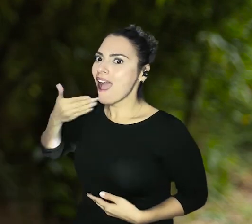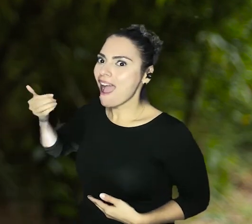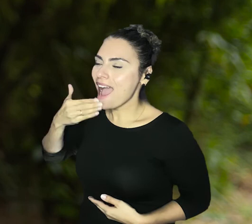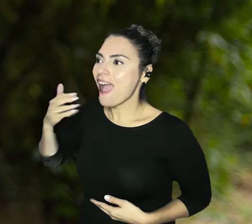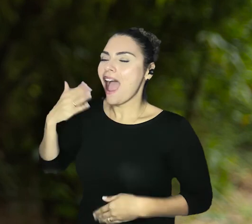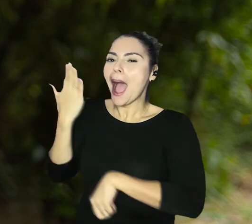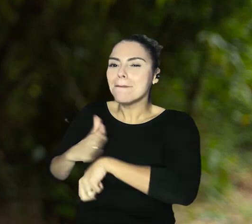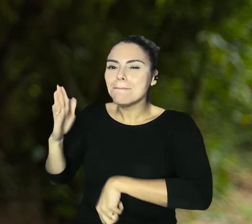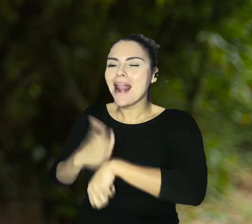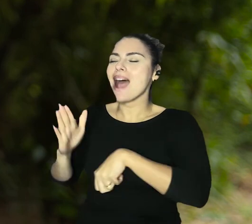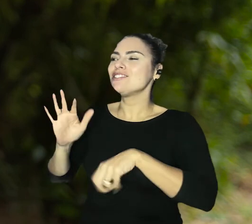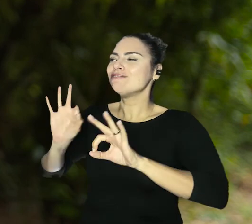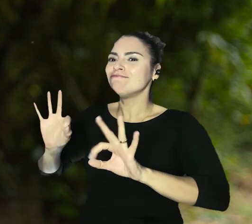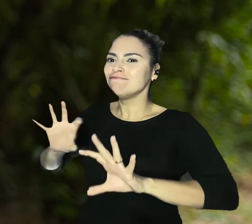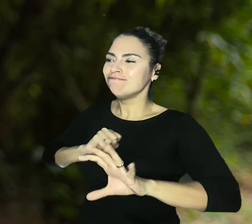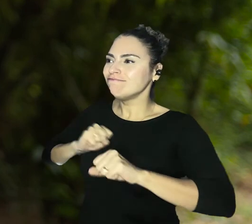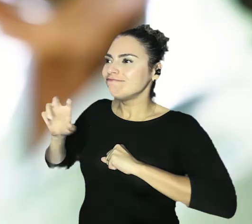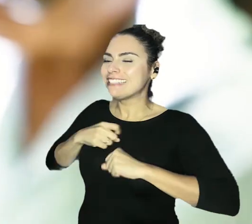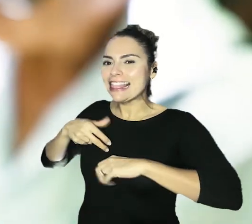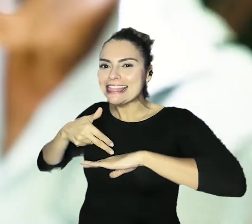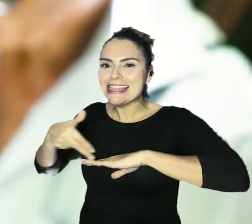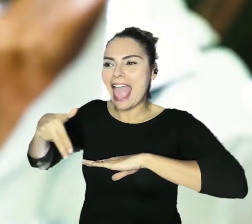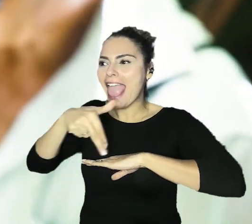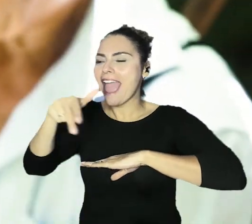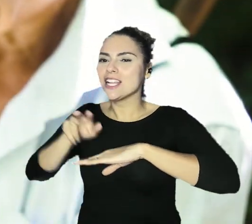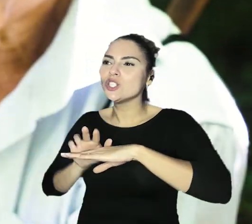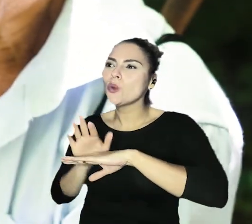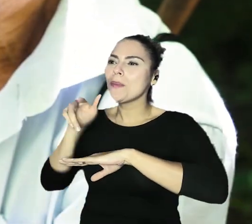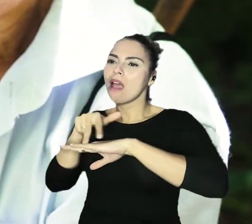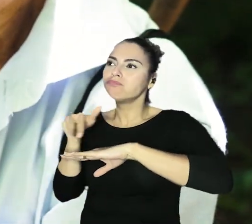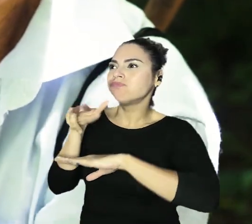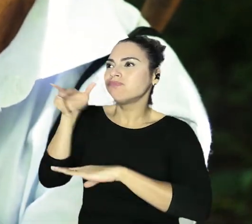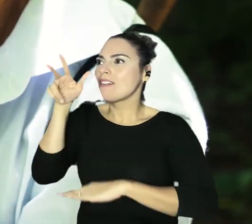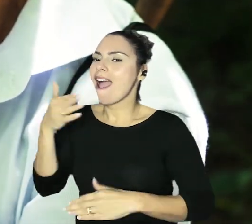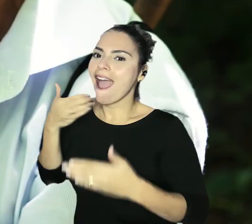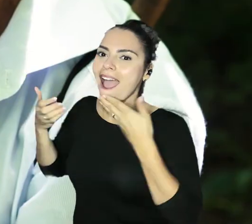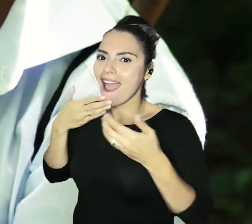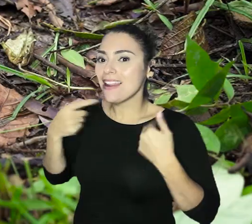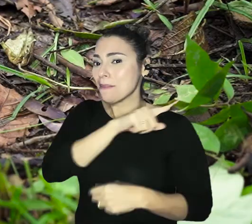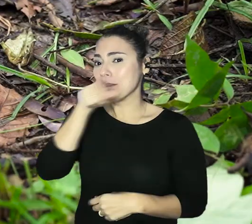prática, no caminho, na terra, na subida da mata.